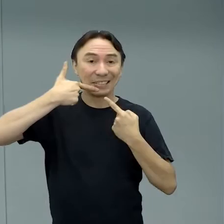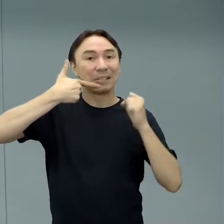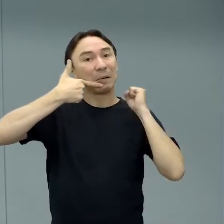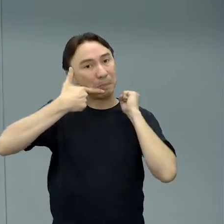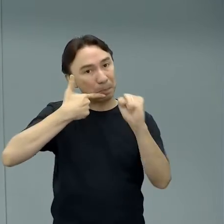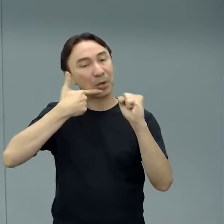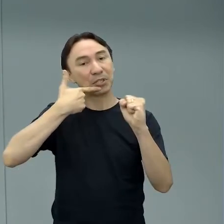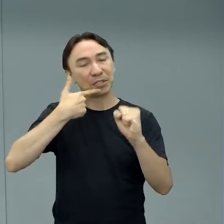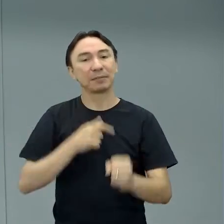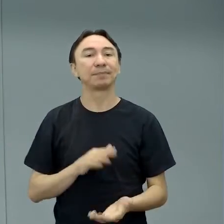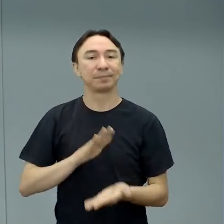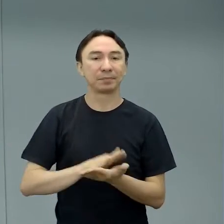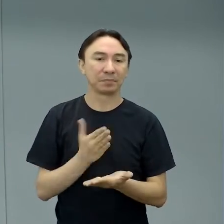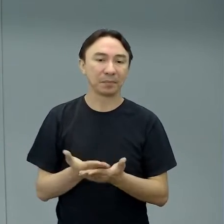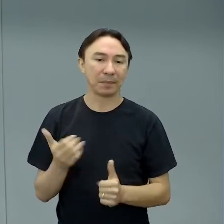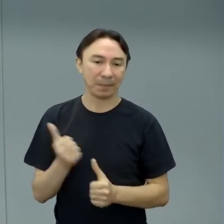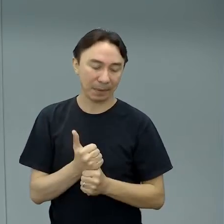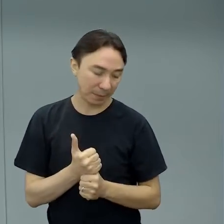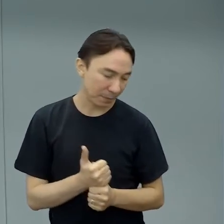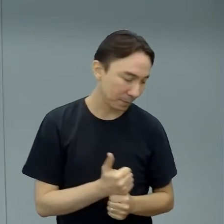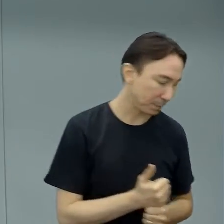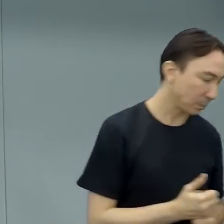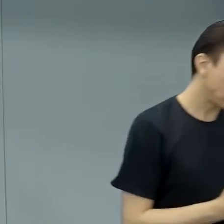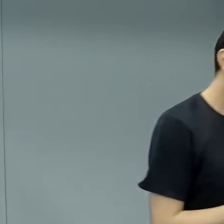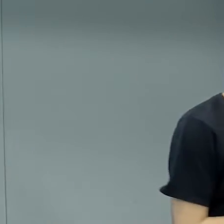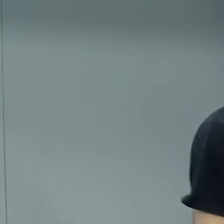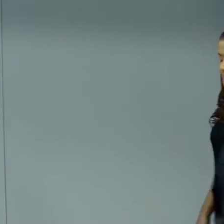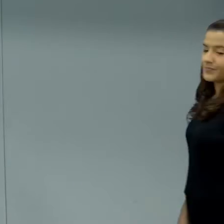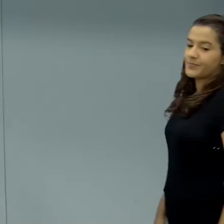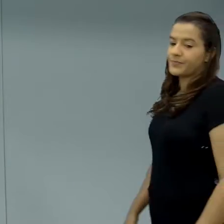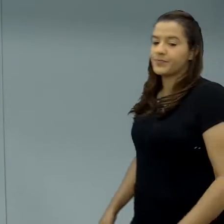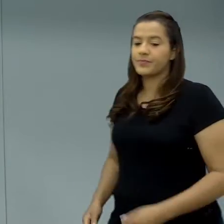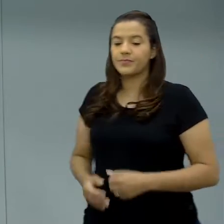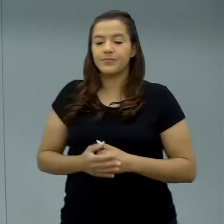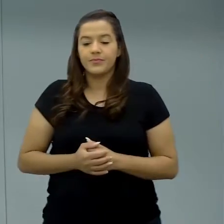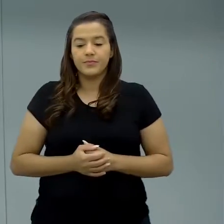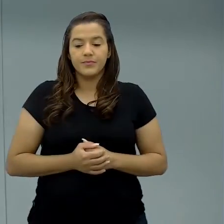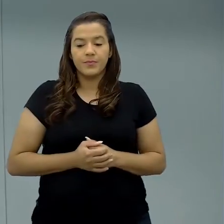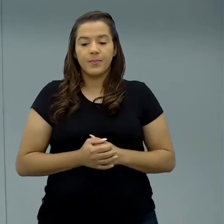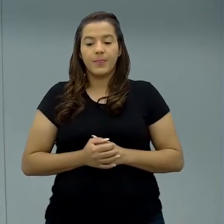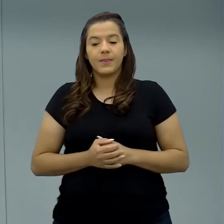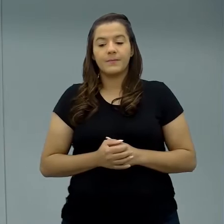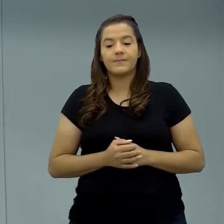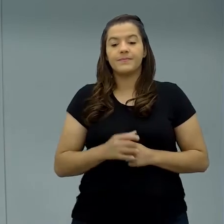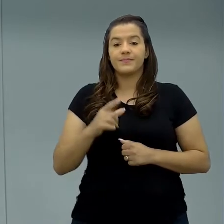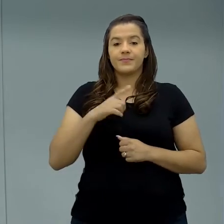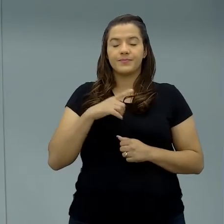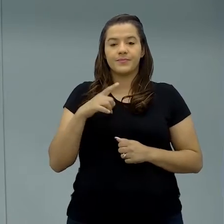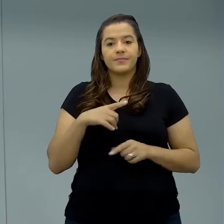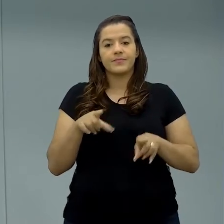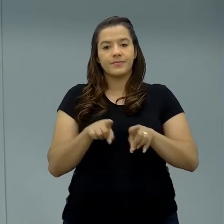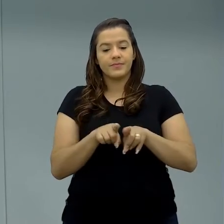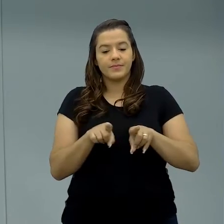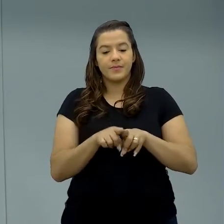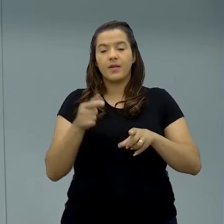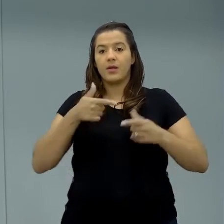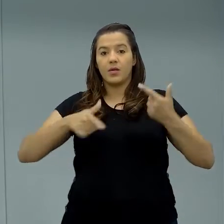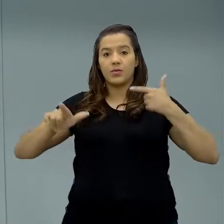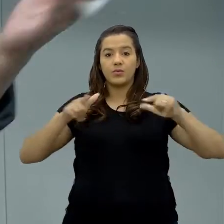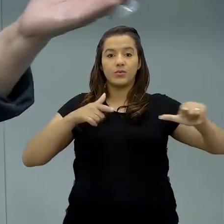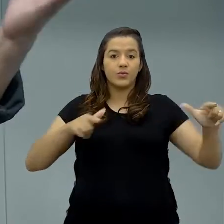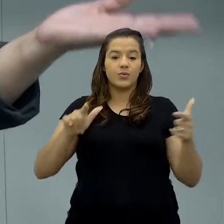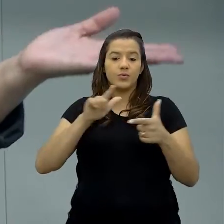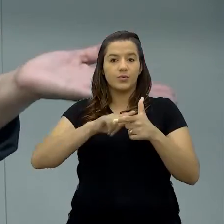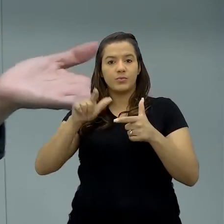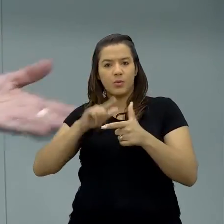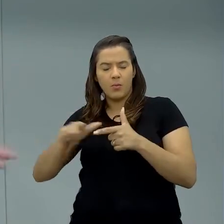Não especificamente no caso do autista, né? Mas para as outras deficiências e para os outros problemas que